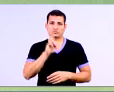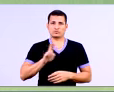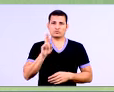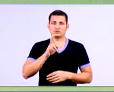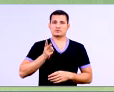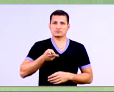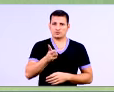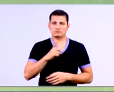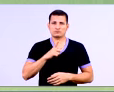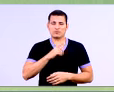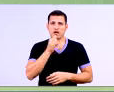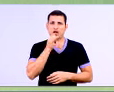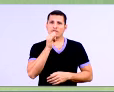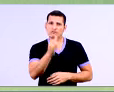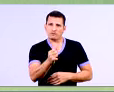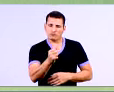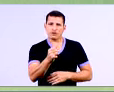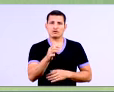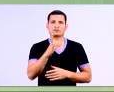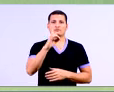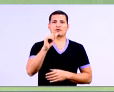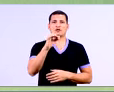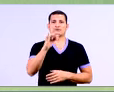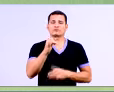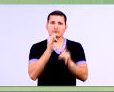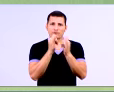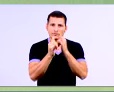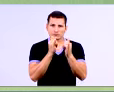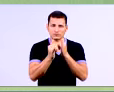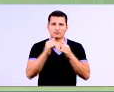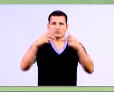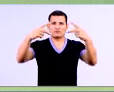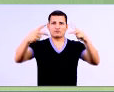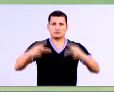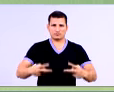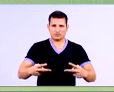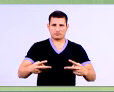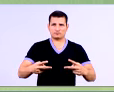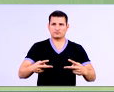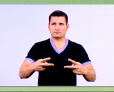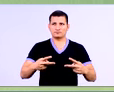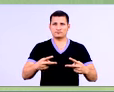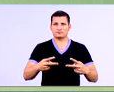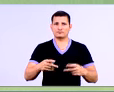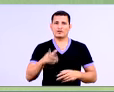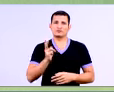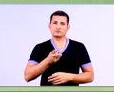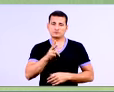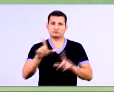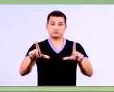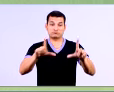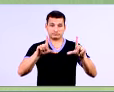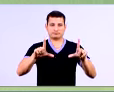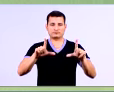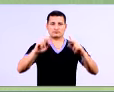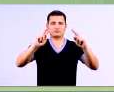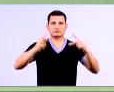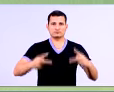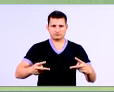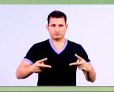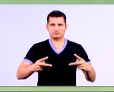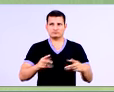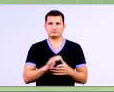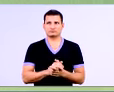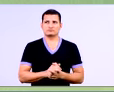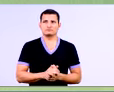uma informação, por uma página HTML. O resultado que ele enxerga é sempre uma página HTML. Aqui